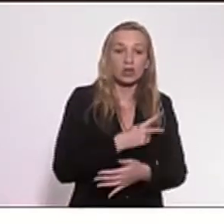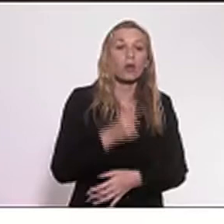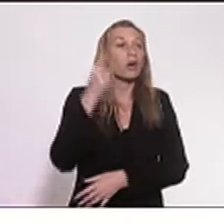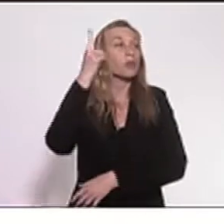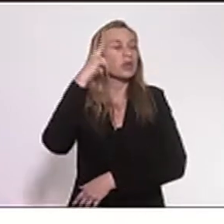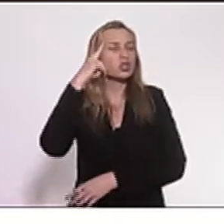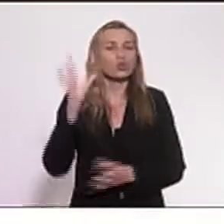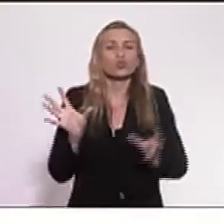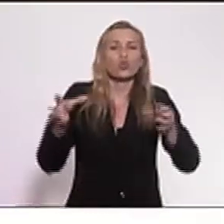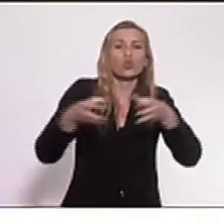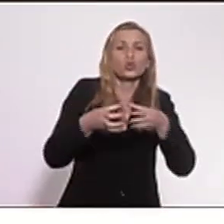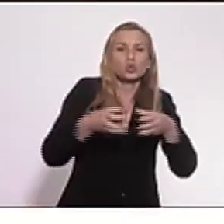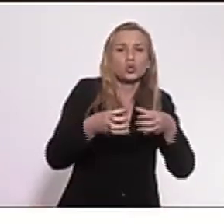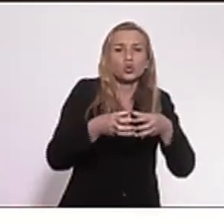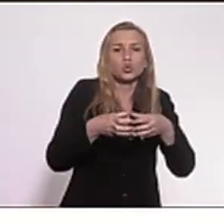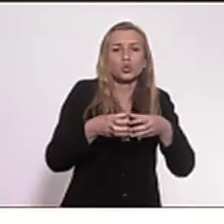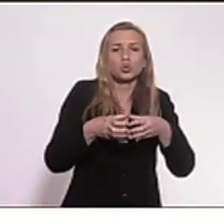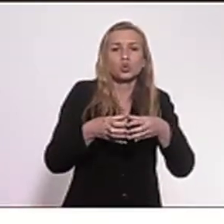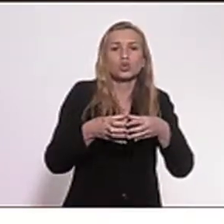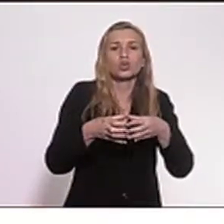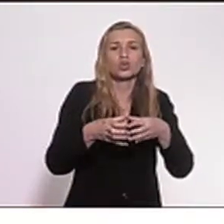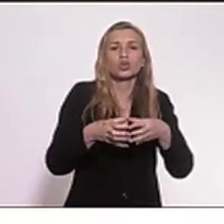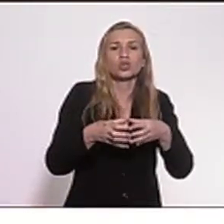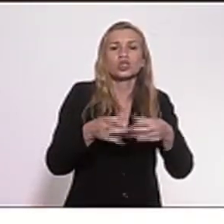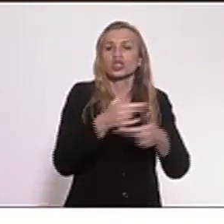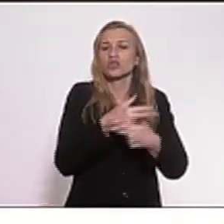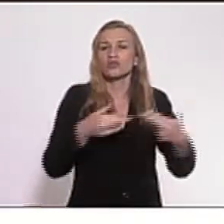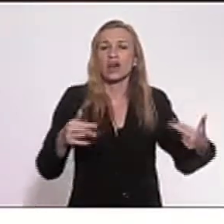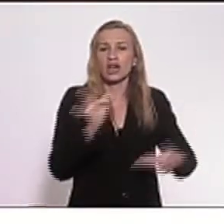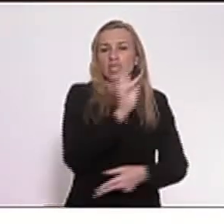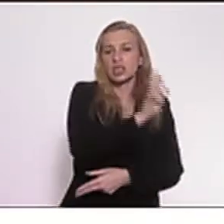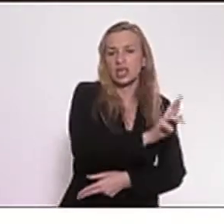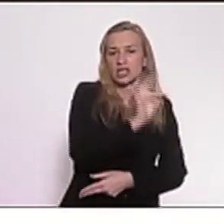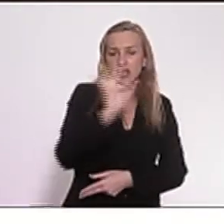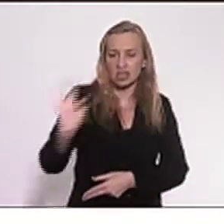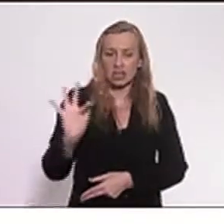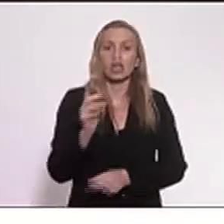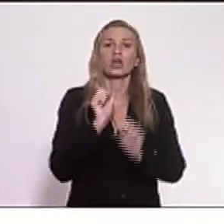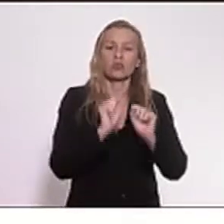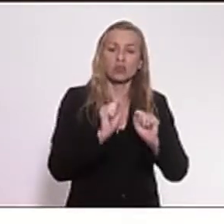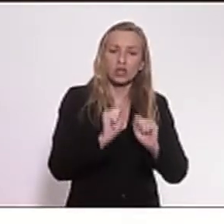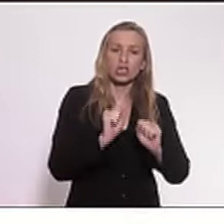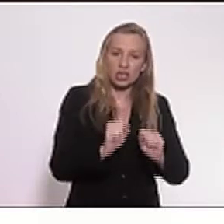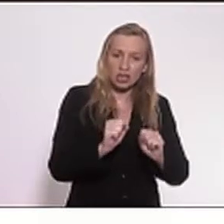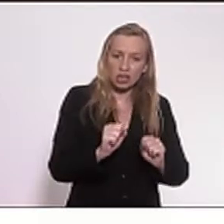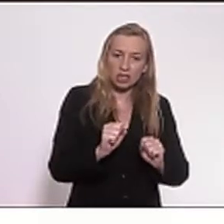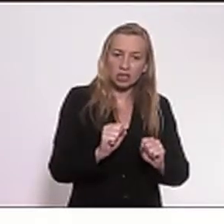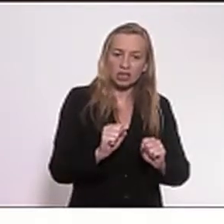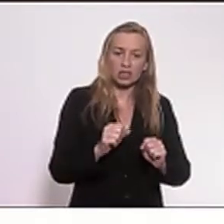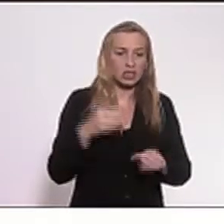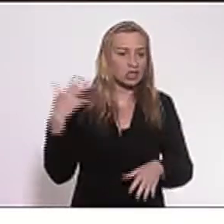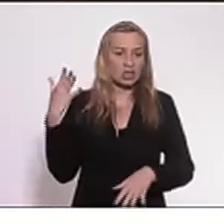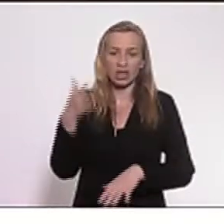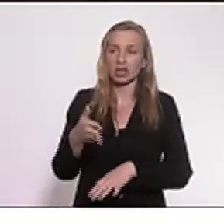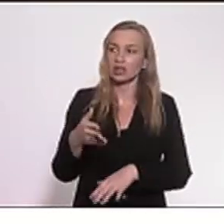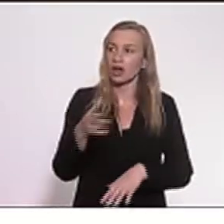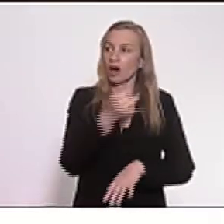num conjunto de fontes de receita que poderiam ser destinadas ao Rio Previdência. Por